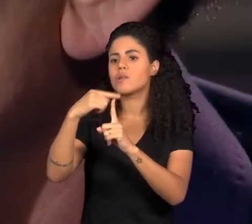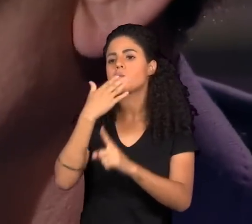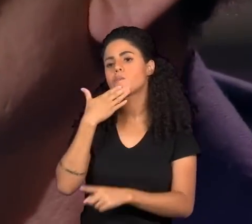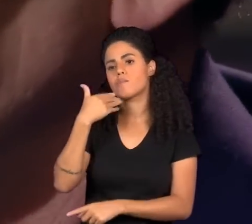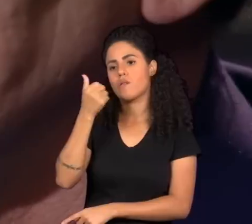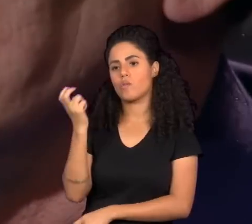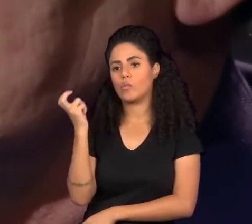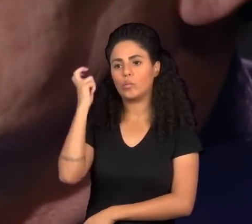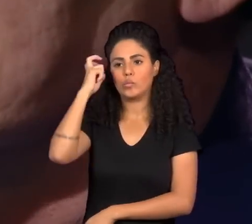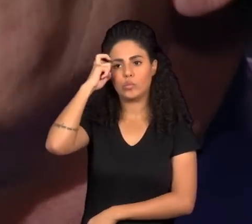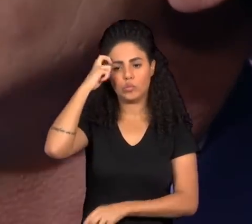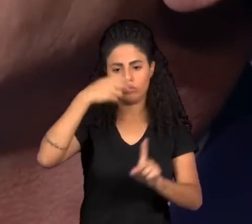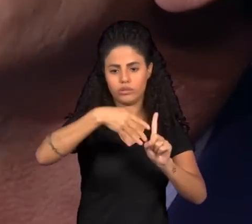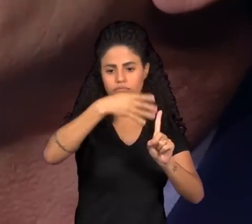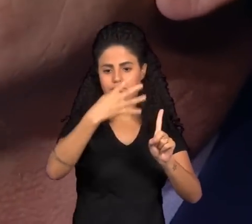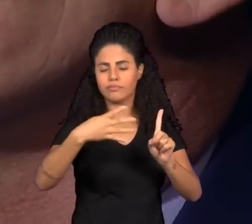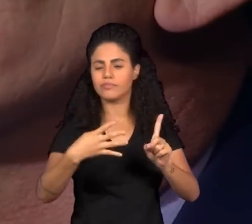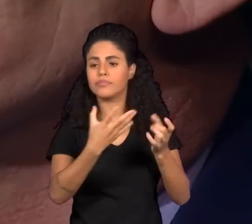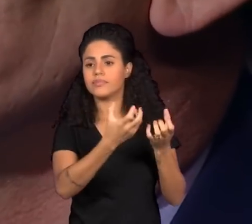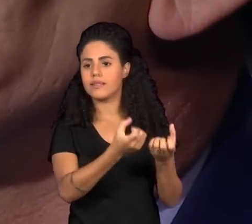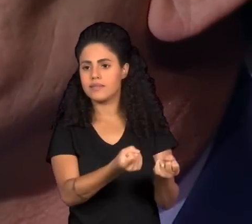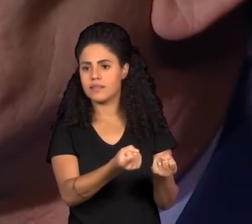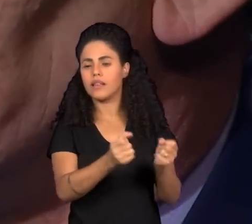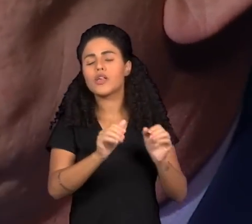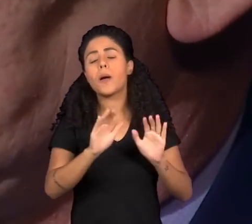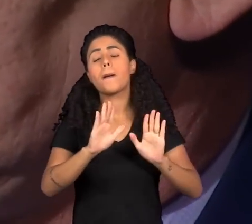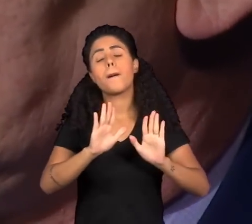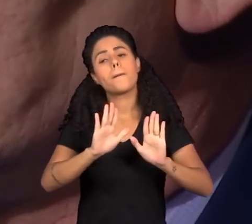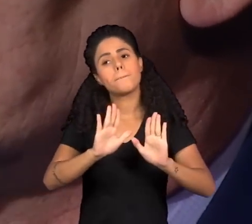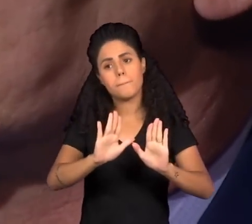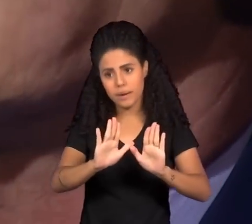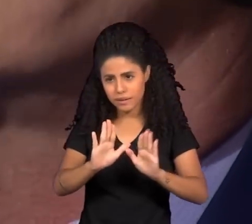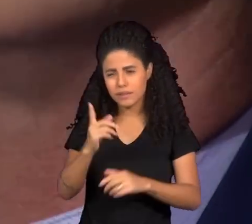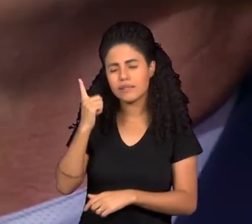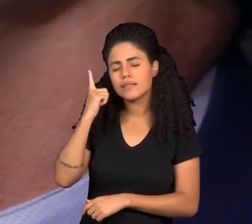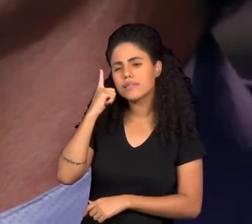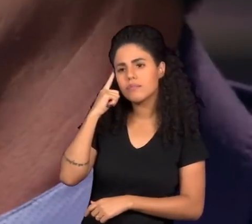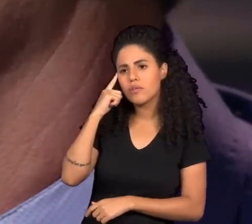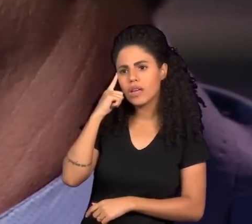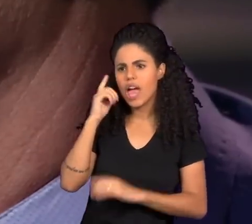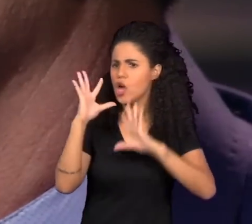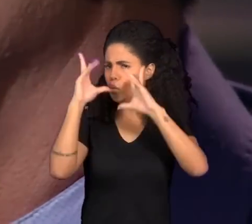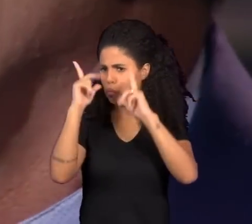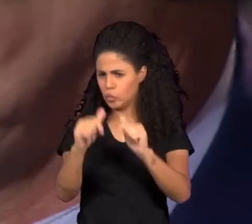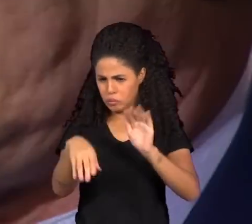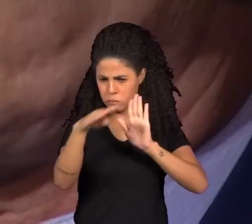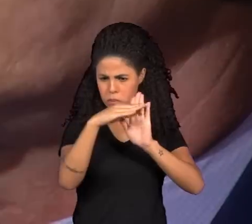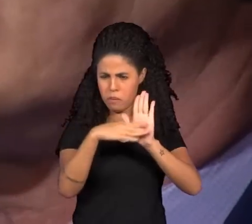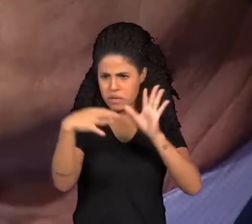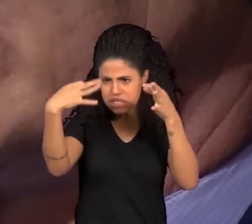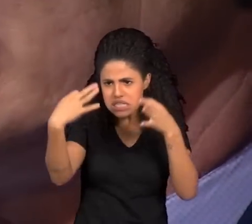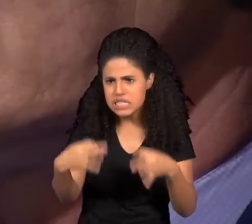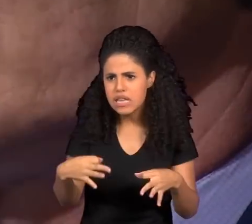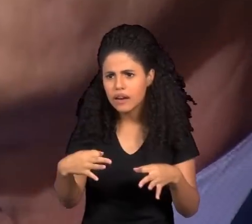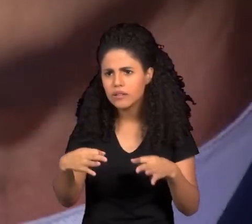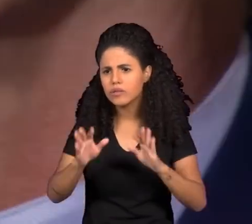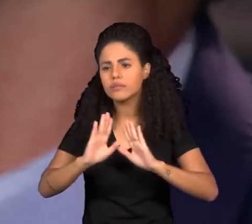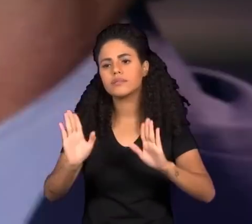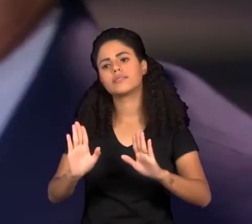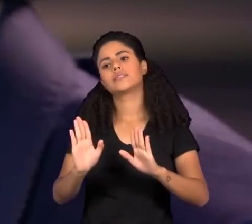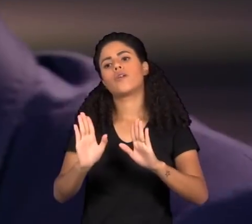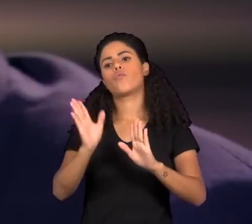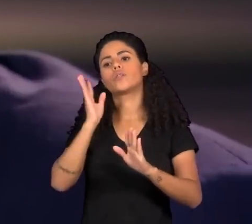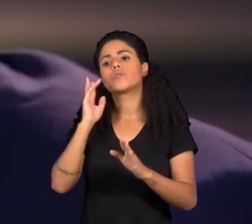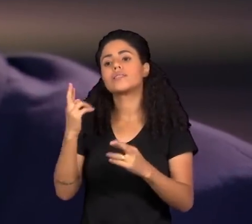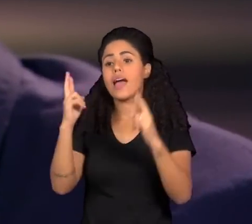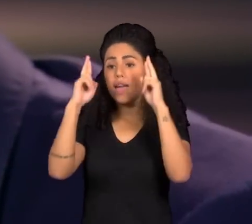cultura gay, sem, no entanto, dizer e querer dizer que tudo está certo. Uma coisa é acolher, outra coisa é